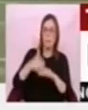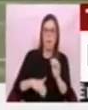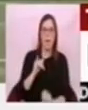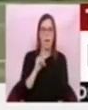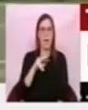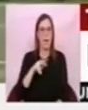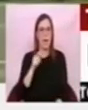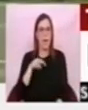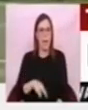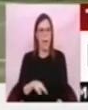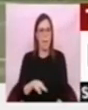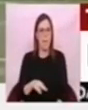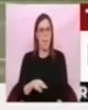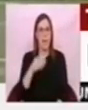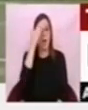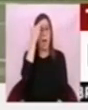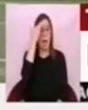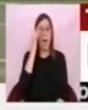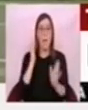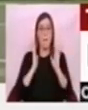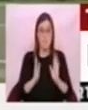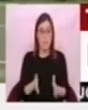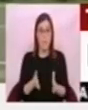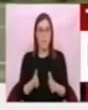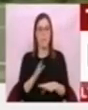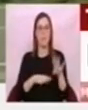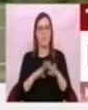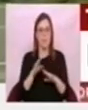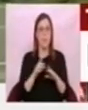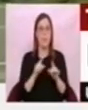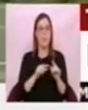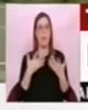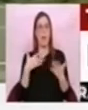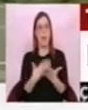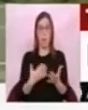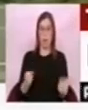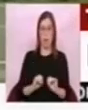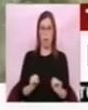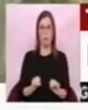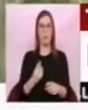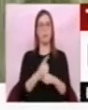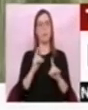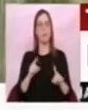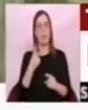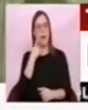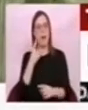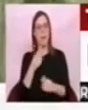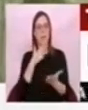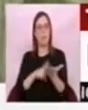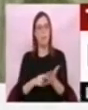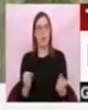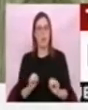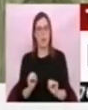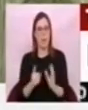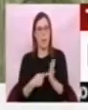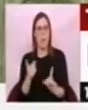INEM considere que há necessidade de fazer essa ativação. Até agora isso não aconteceu e, portanto, é porque se verificou no terreno não haver